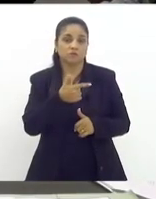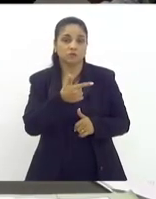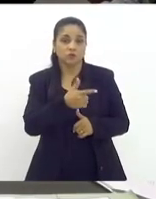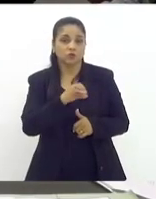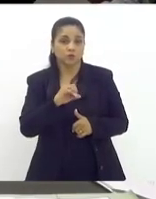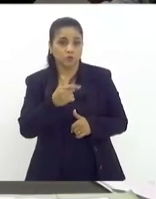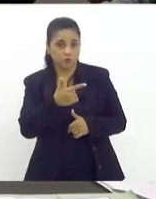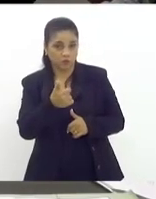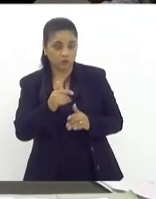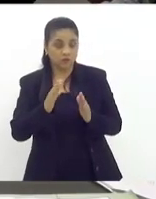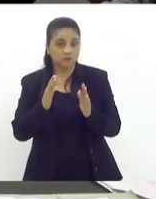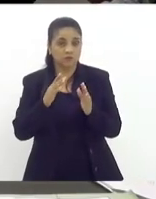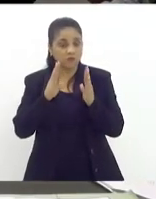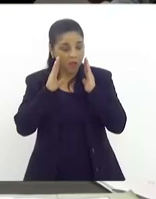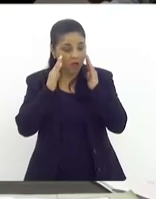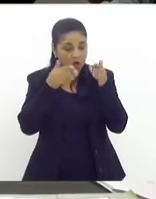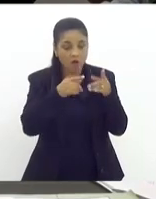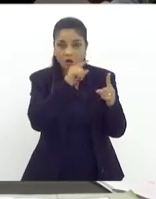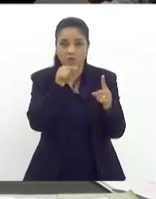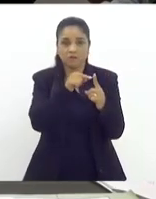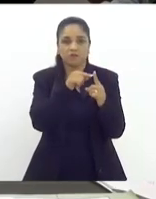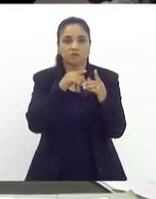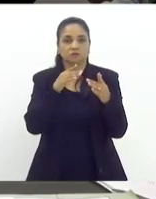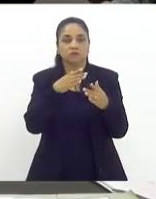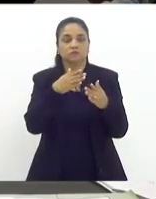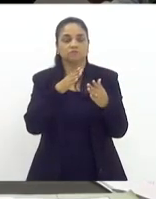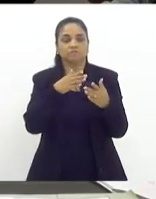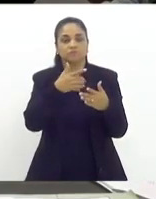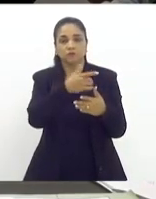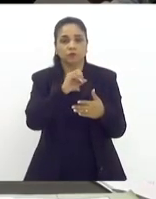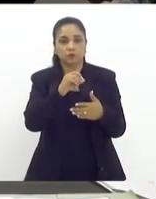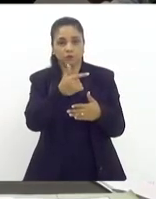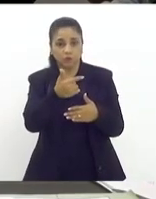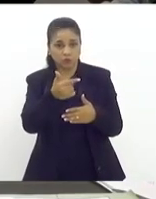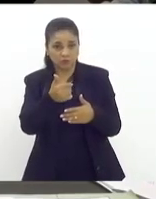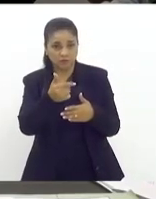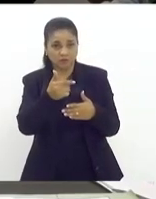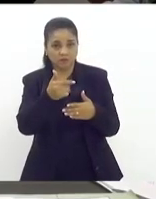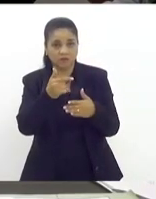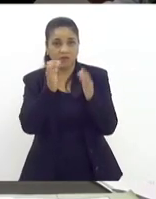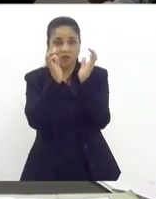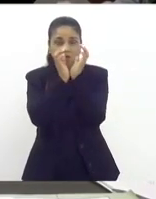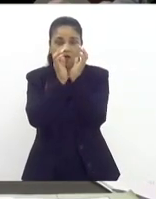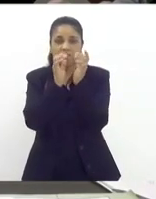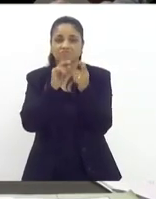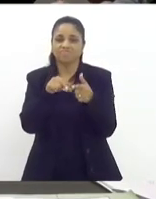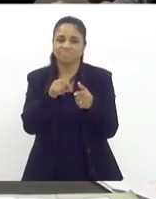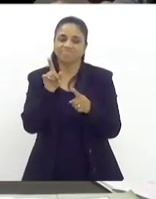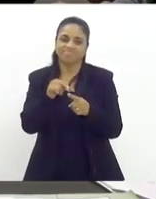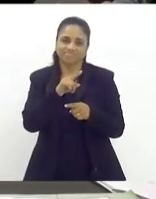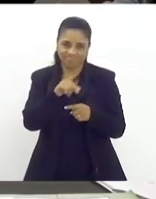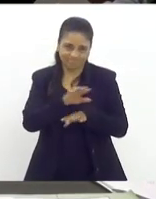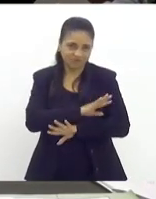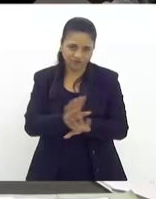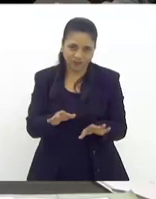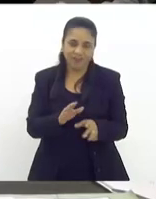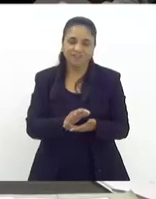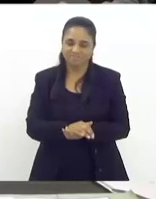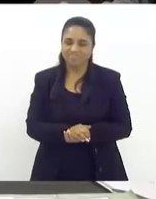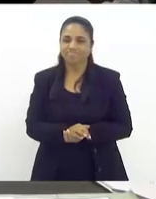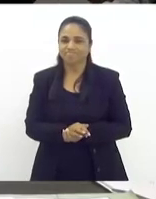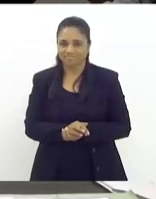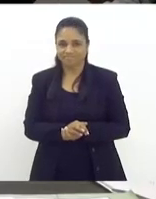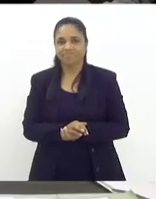Sim, mas até de 98... Está revogada. Está revogada? Revogada.